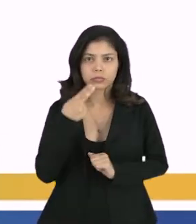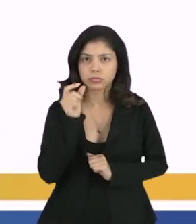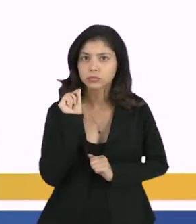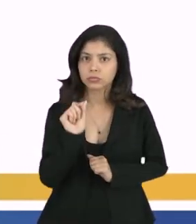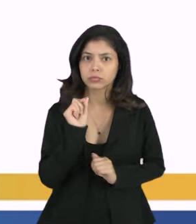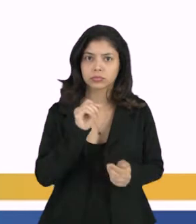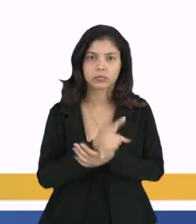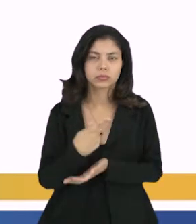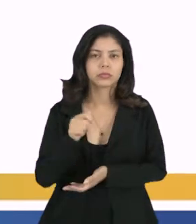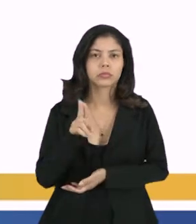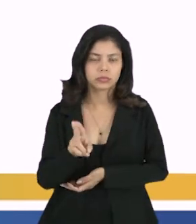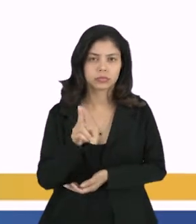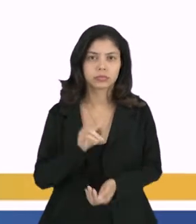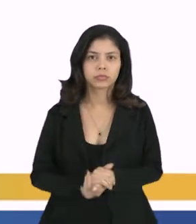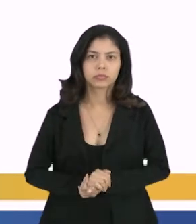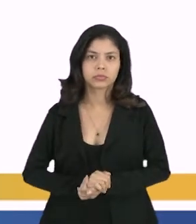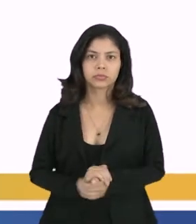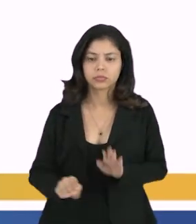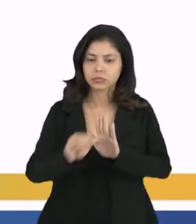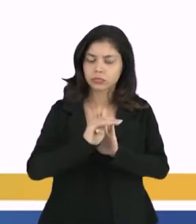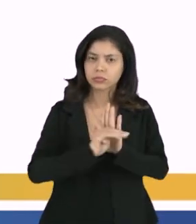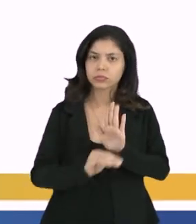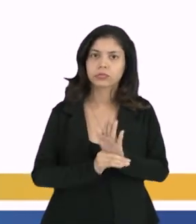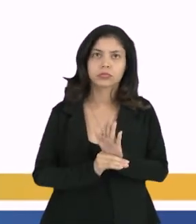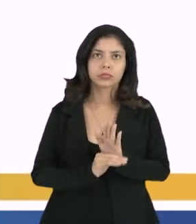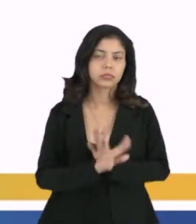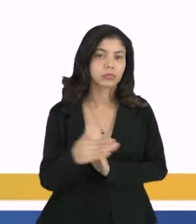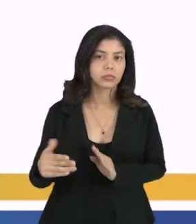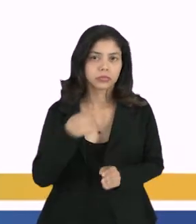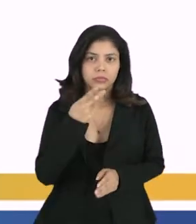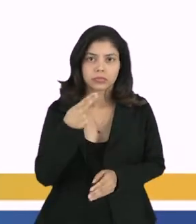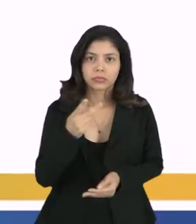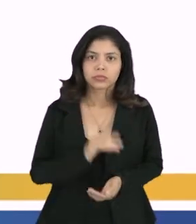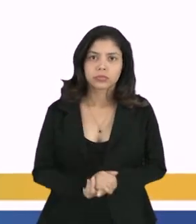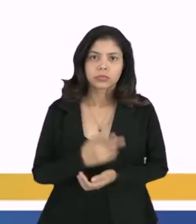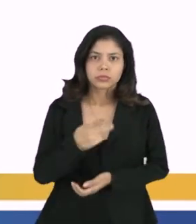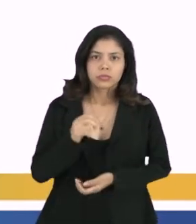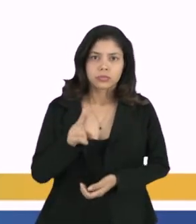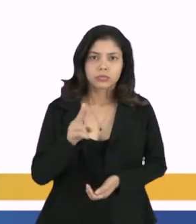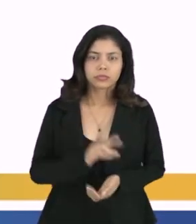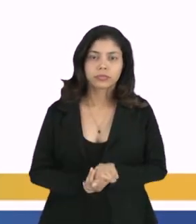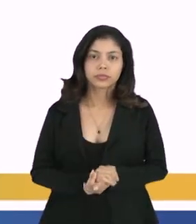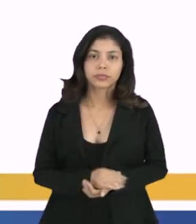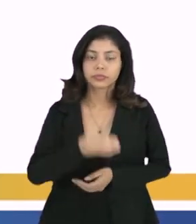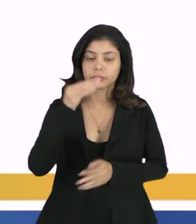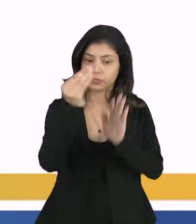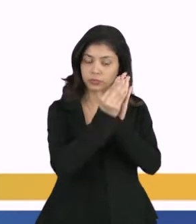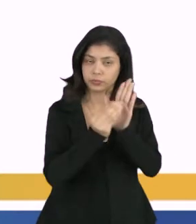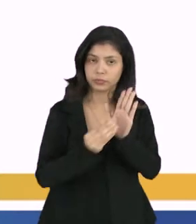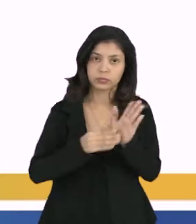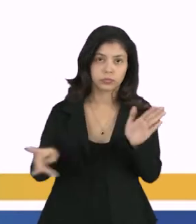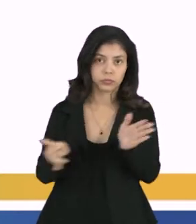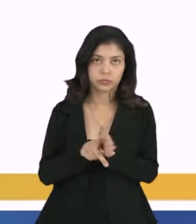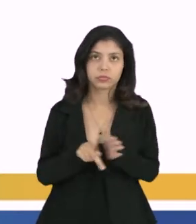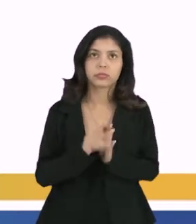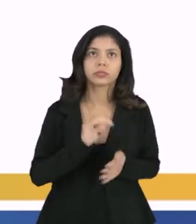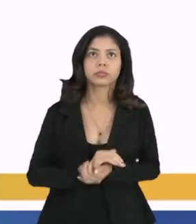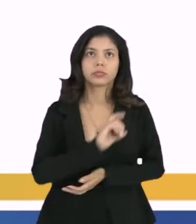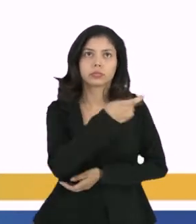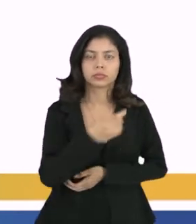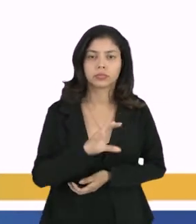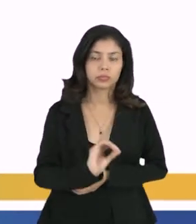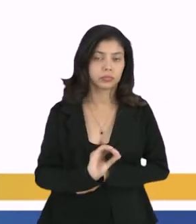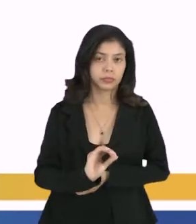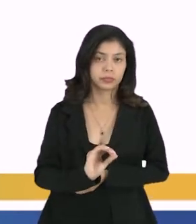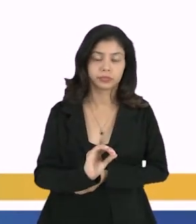que o par ordenado... Aí, vamos lá. Quando eu falo em par ordenado, eu tenho uma ordem que é importante. Primeiro é o x0, a